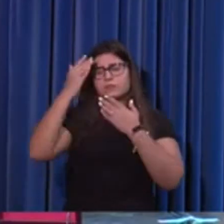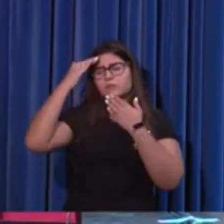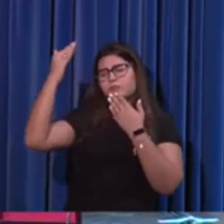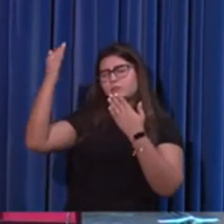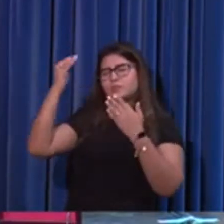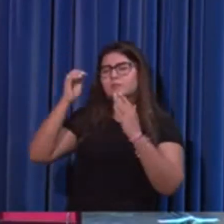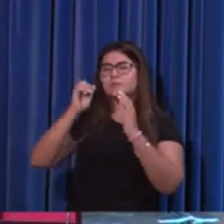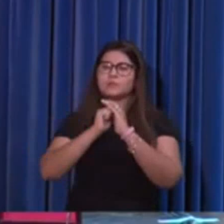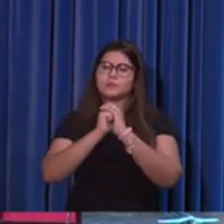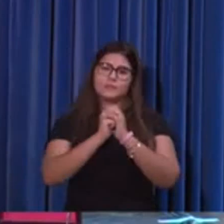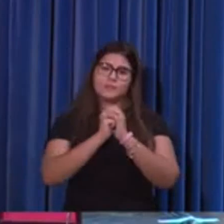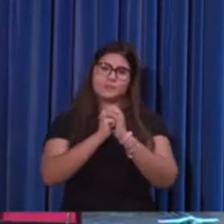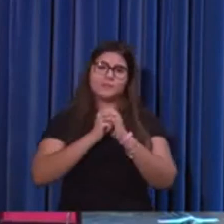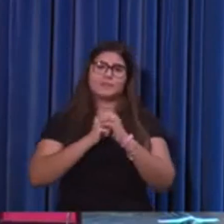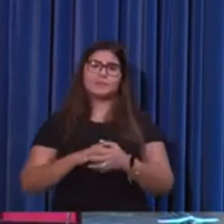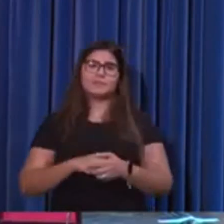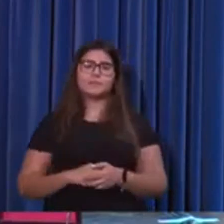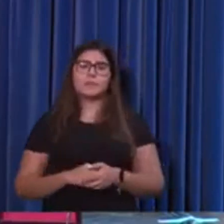Amém.